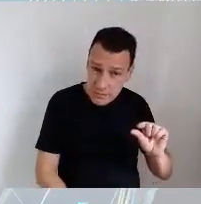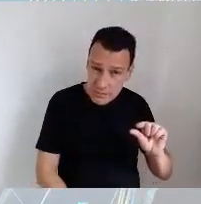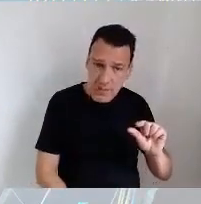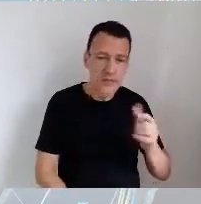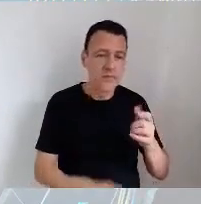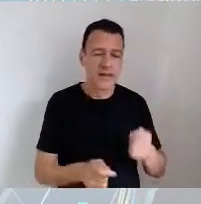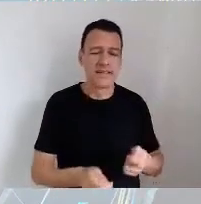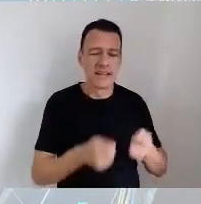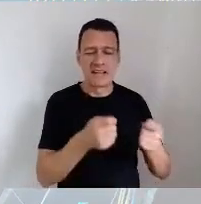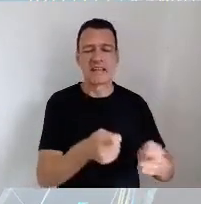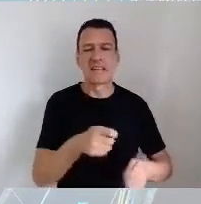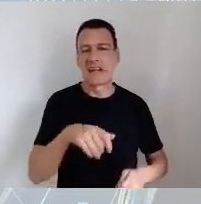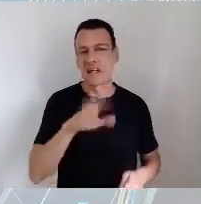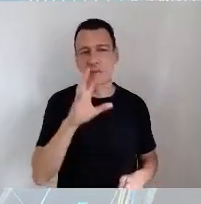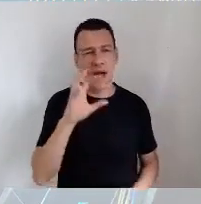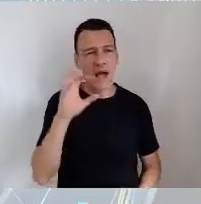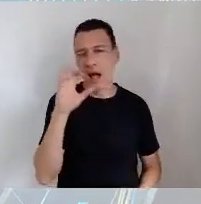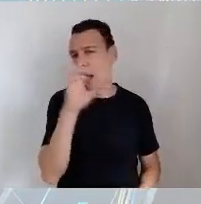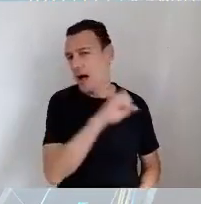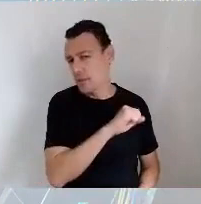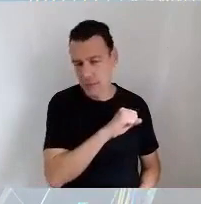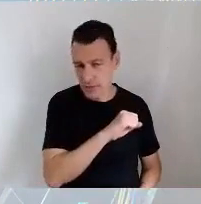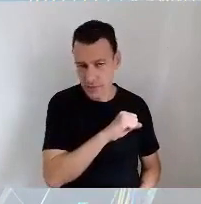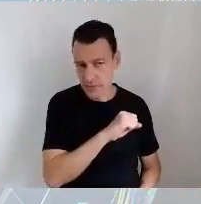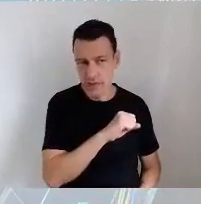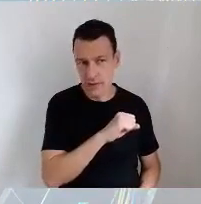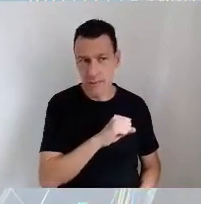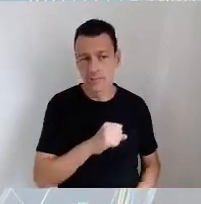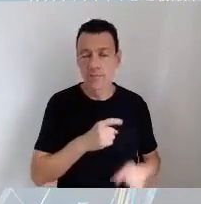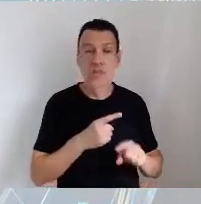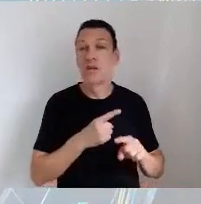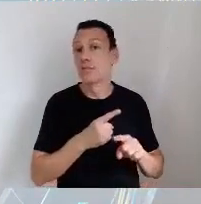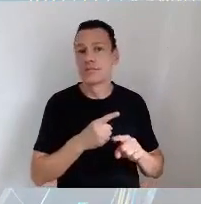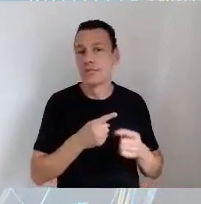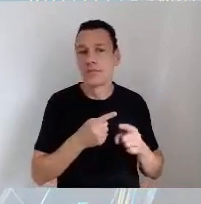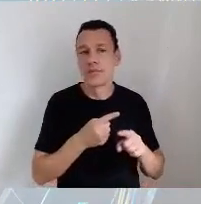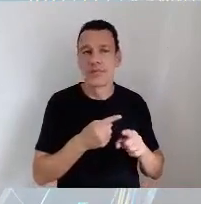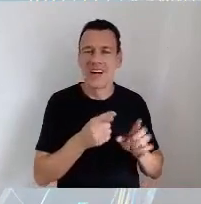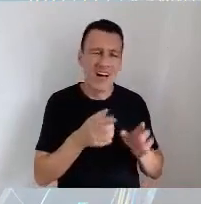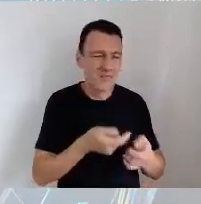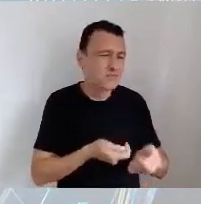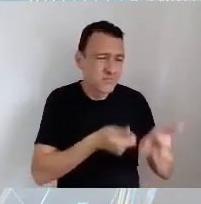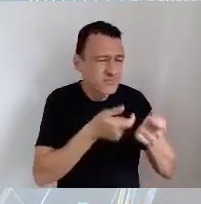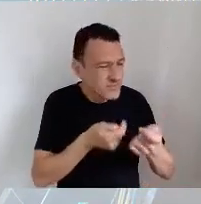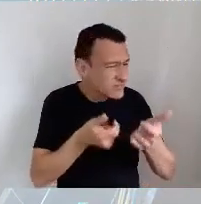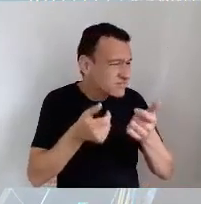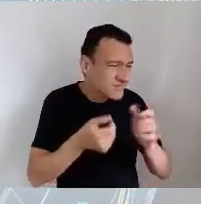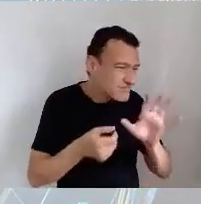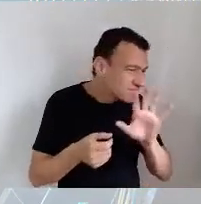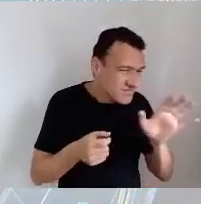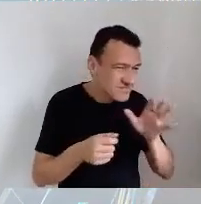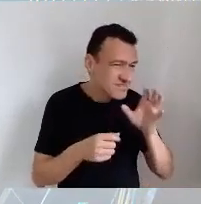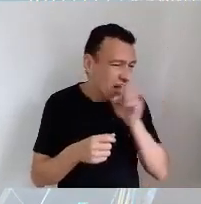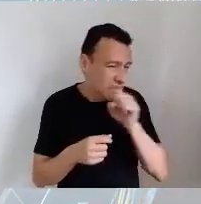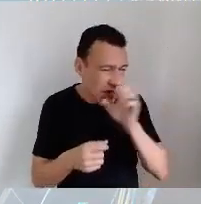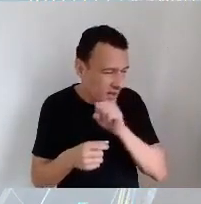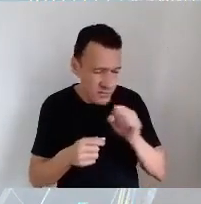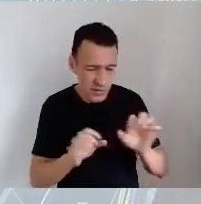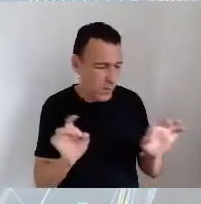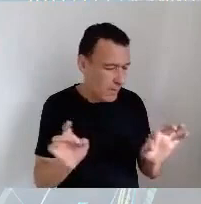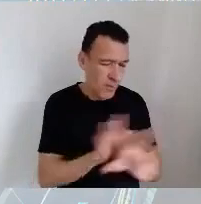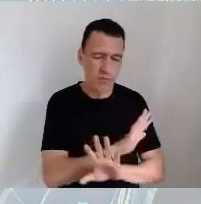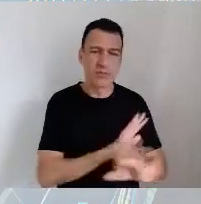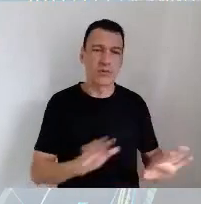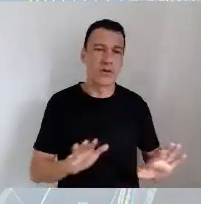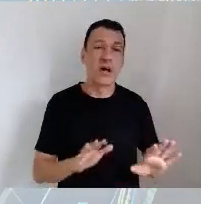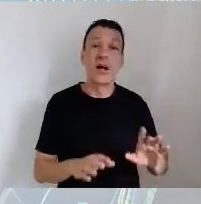poder eventualmente aí e faz uma ou outra concessão para conseguir entregar em menos tempo você sabe que a conta vem mais tarde a